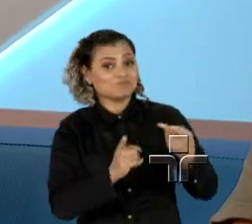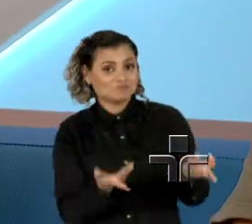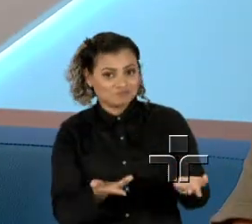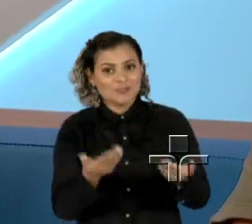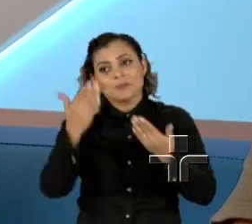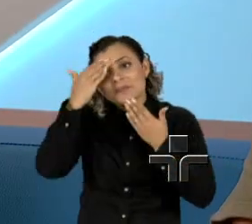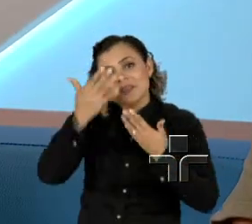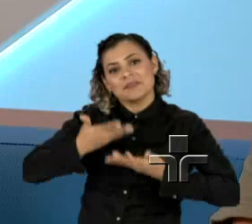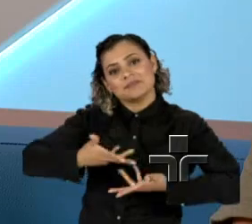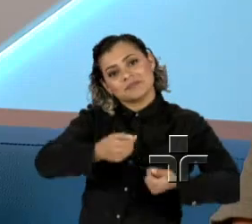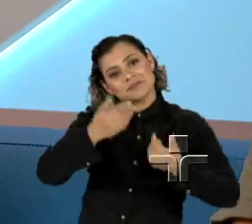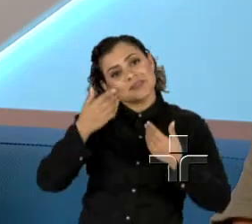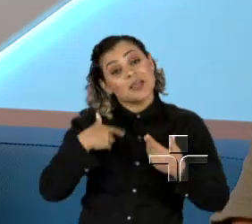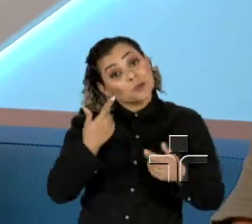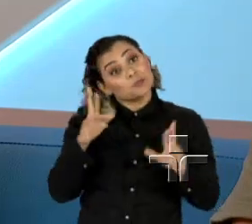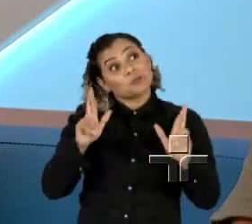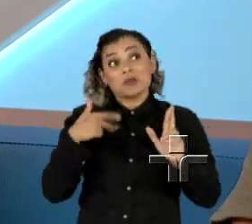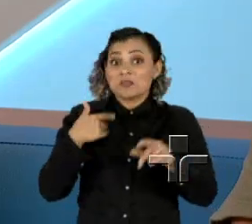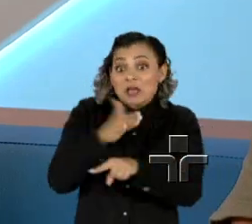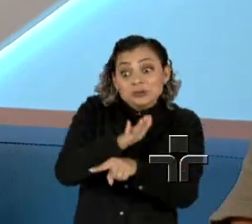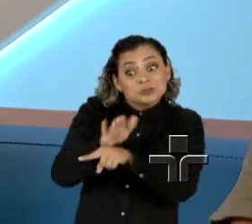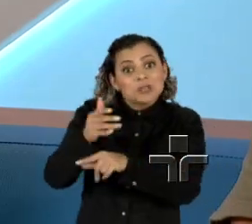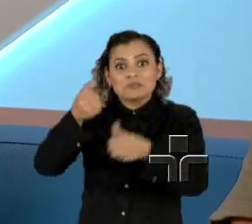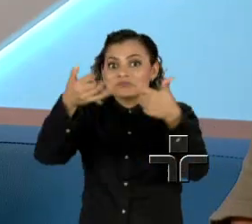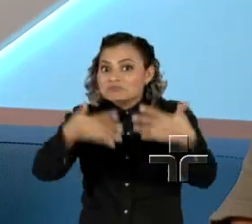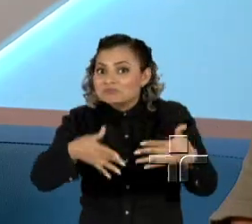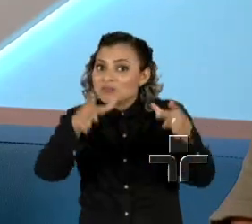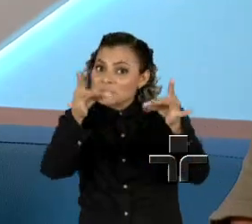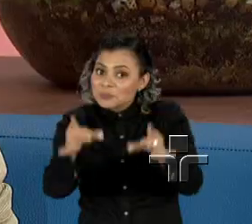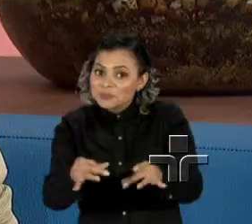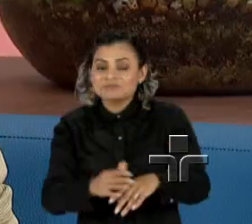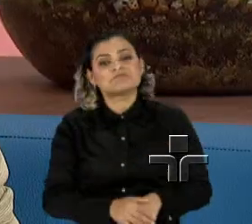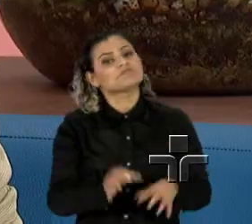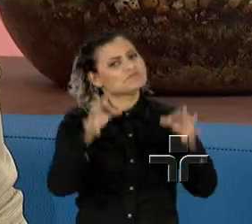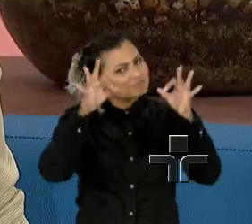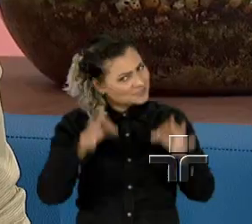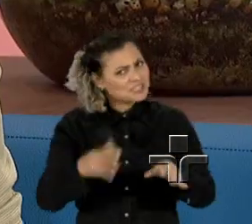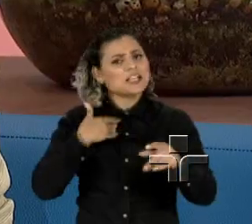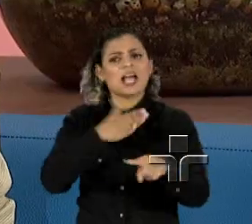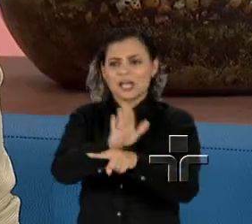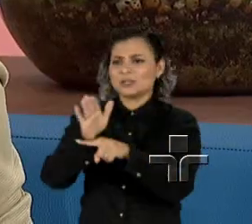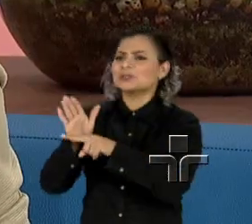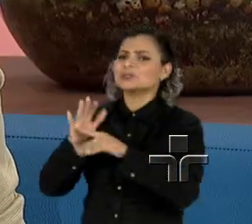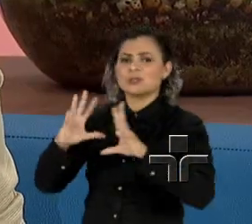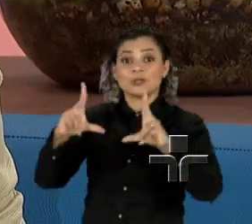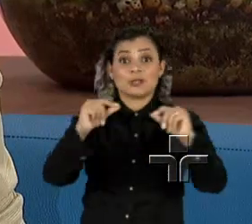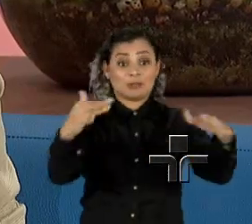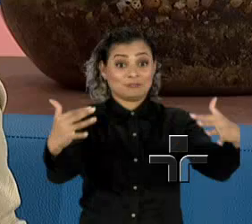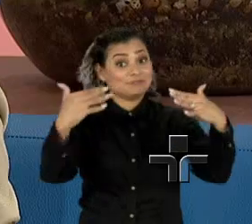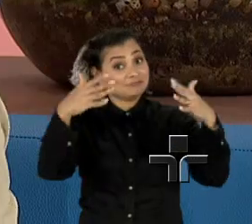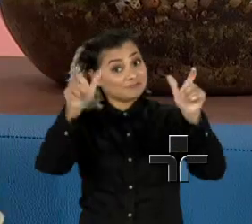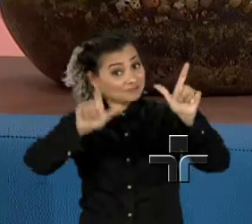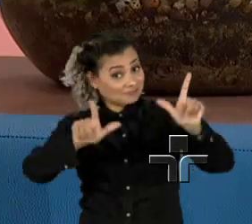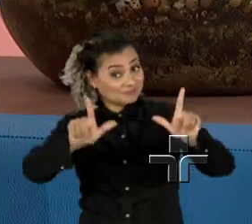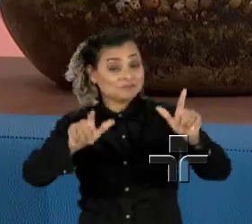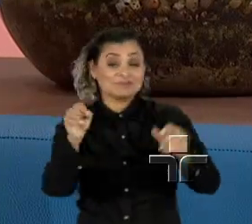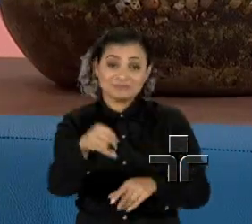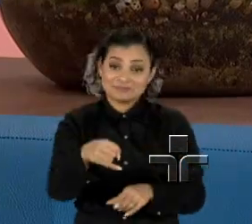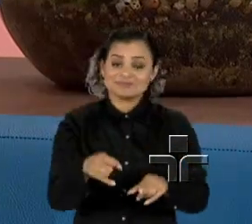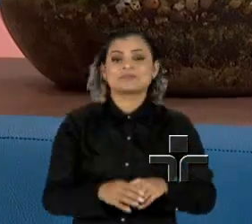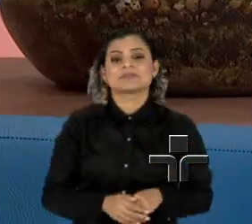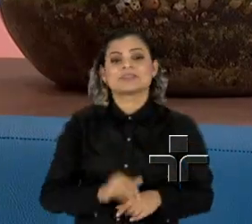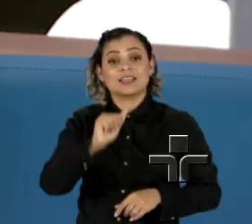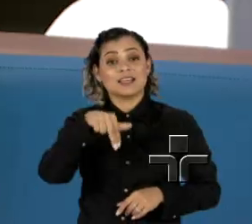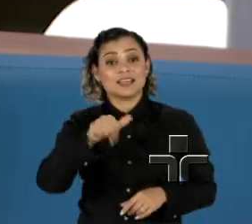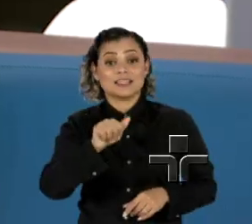pelo convite, espero ter ajudado um pouco aí os ouvintes. Com certeza ajudou todos os nossos telespectadores. Ana Luísa,